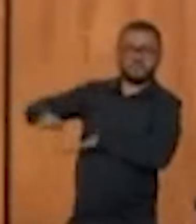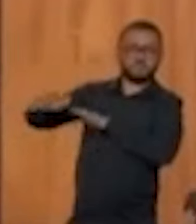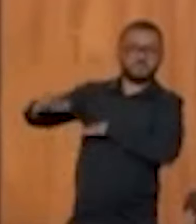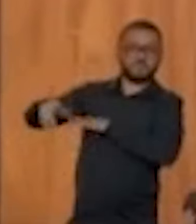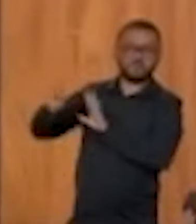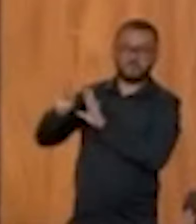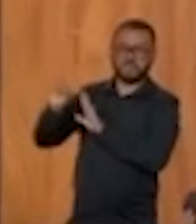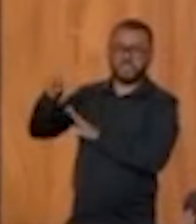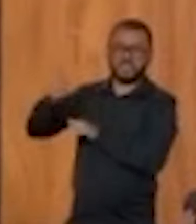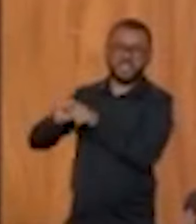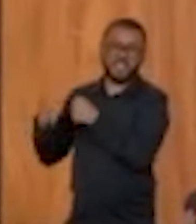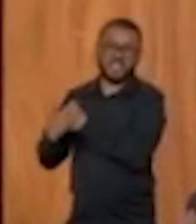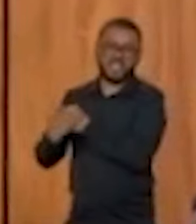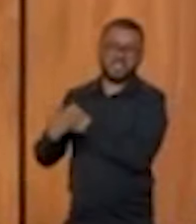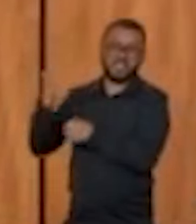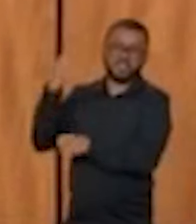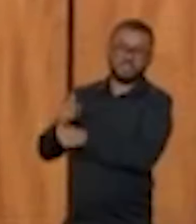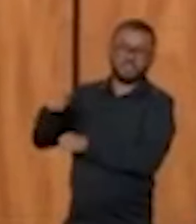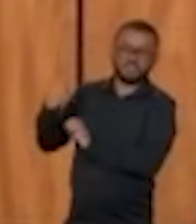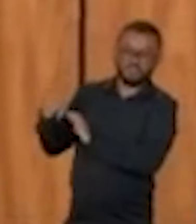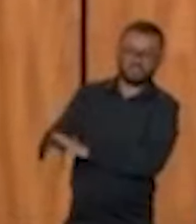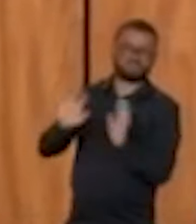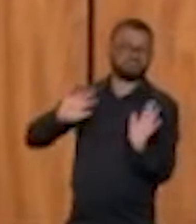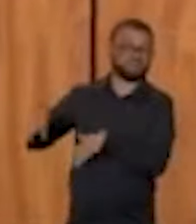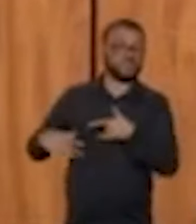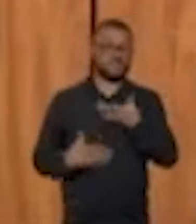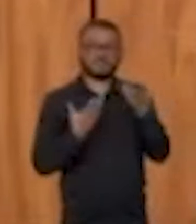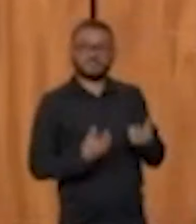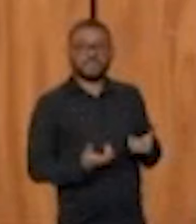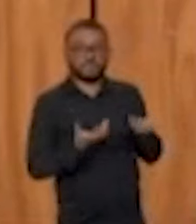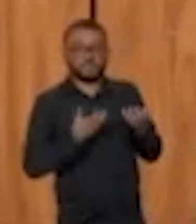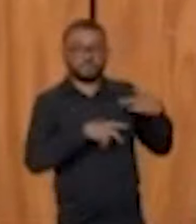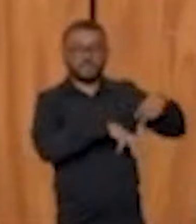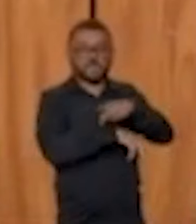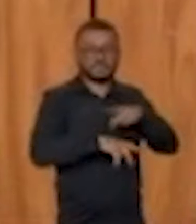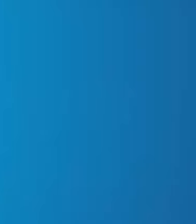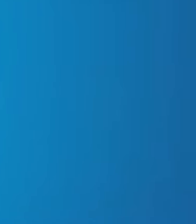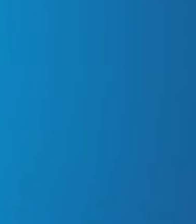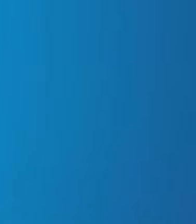dos fascistas. O que me importa é o seguinte: eu vou fazer esse país dar certo.